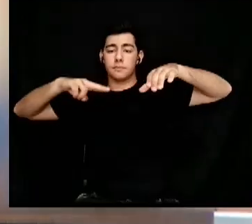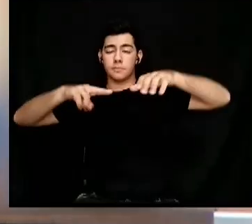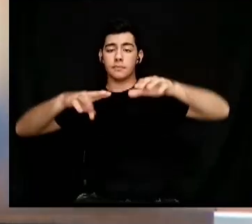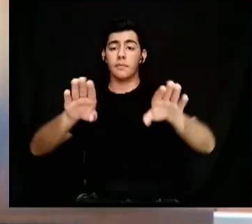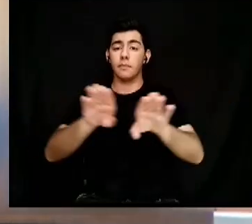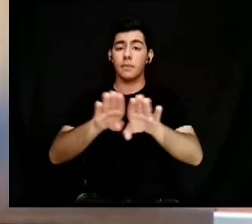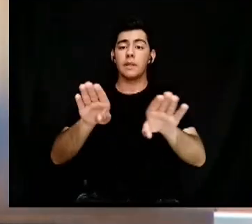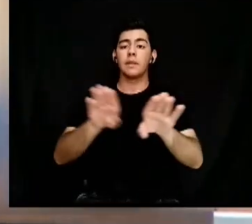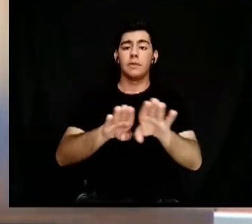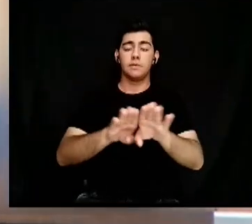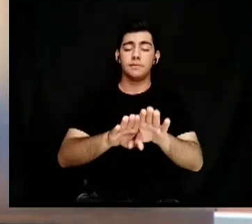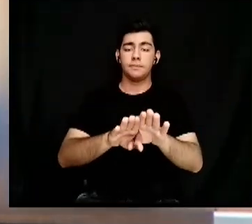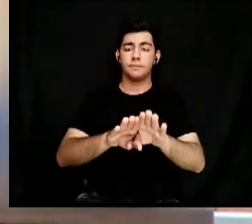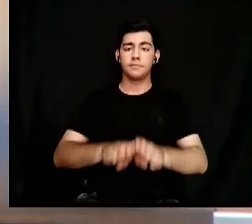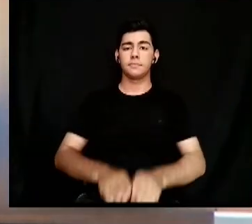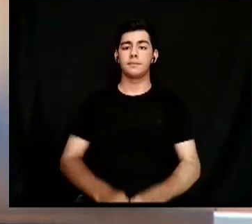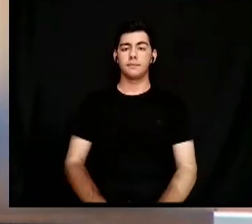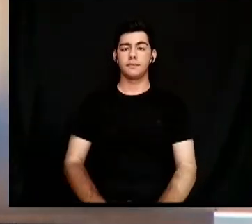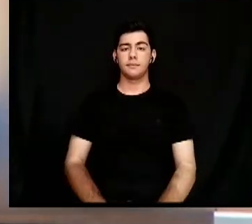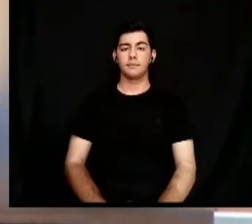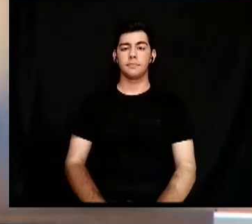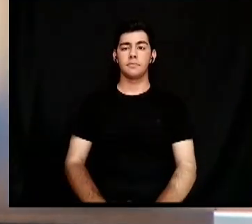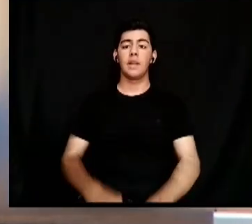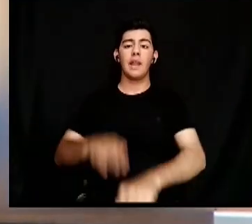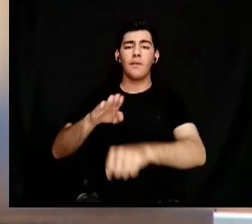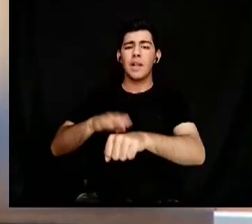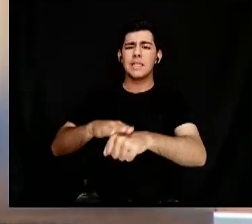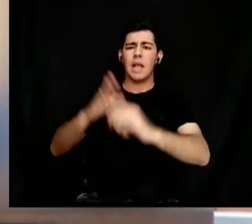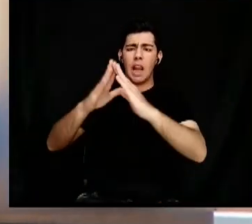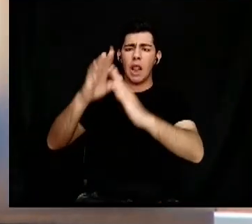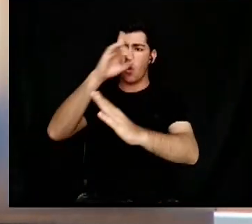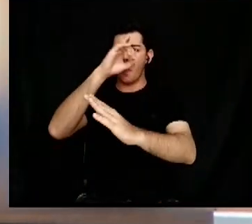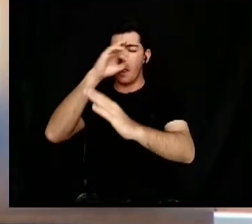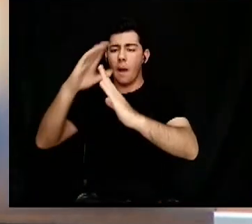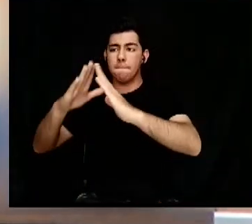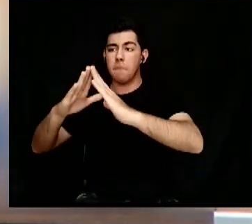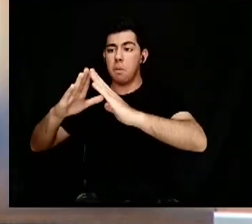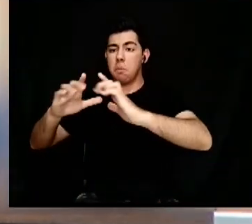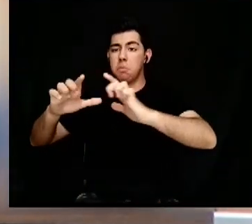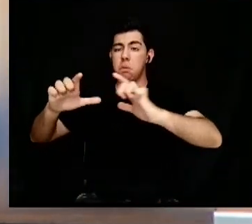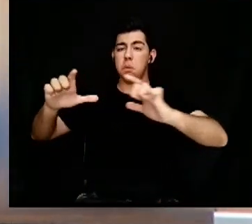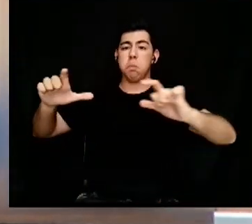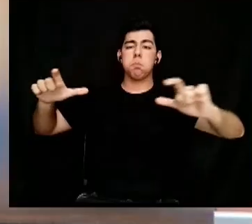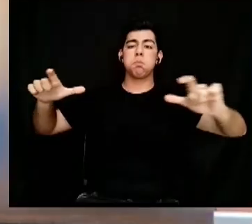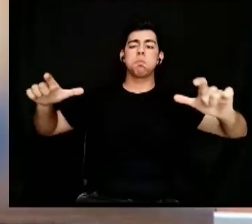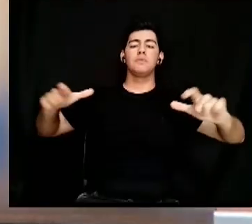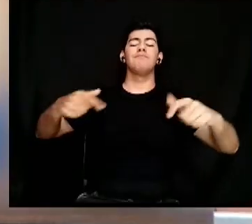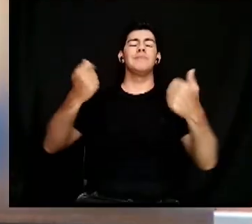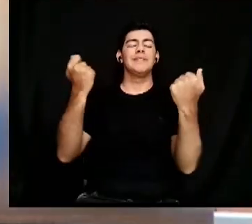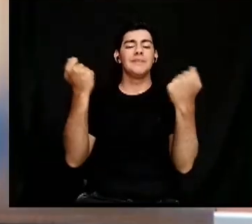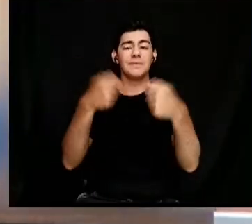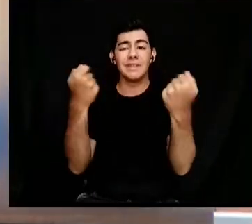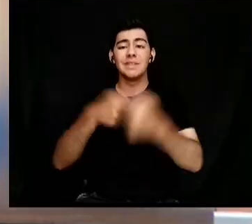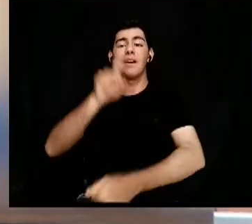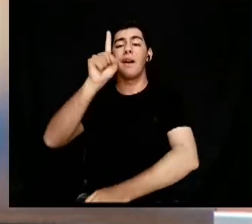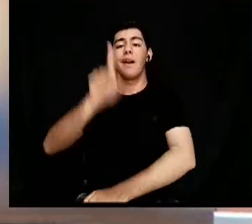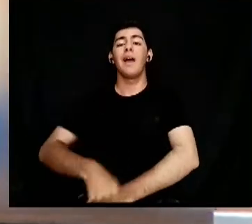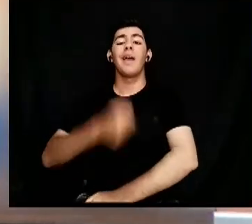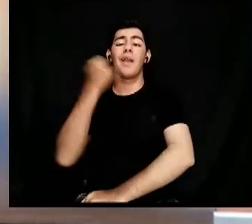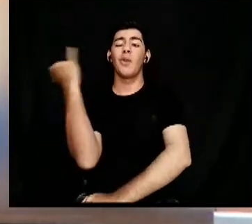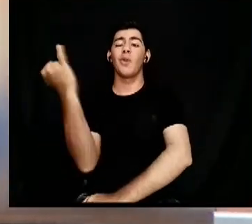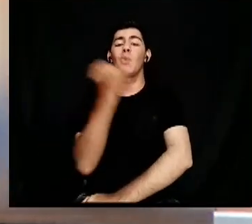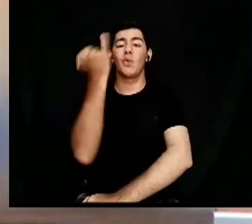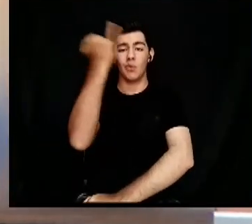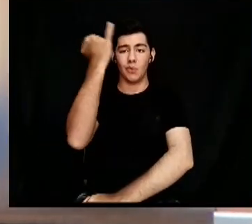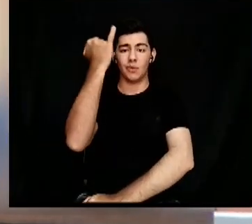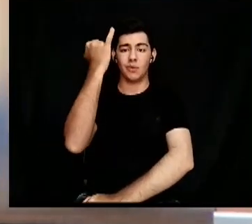defesa da ampliação da rede hospitalar, de urgência e emergência, cirurgias, sem dúvida nenhuma, é uma defesa que tem apoio e eco